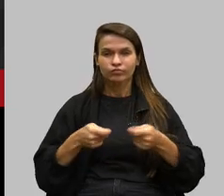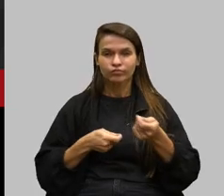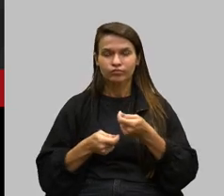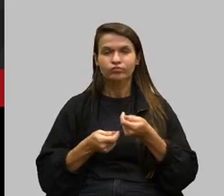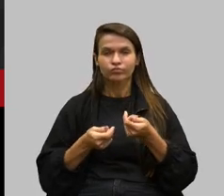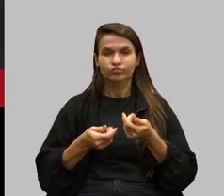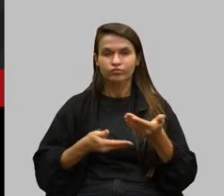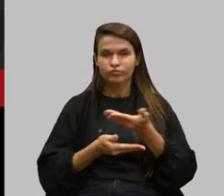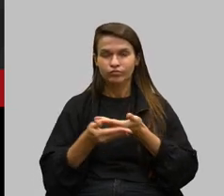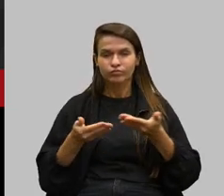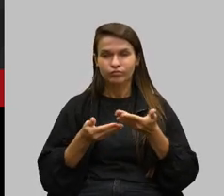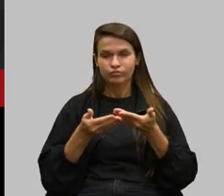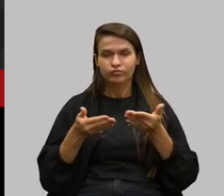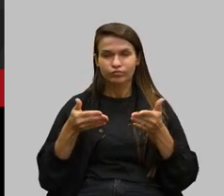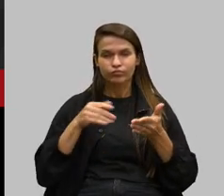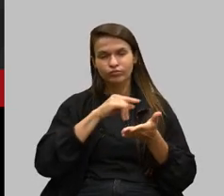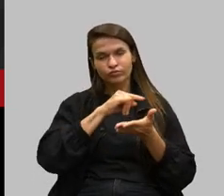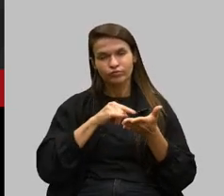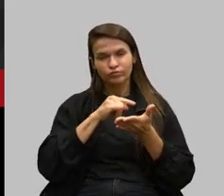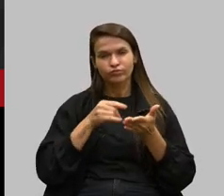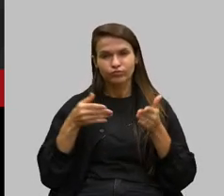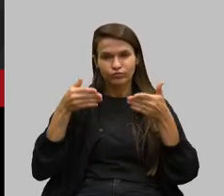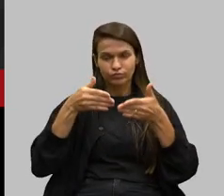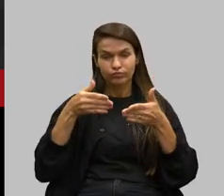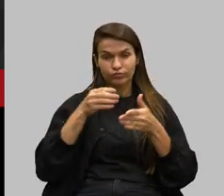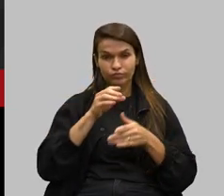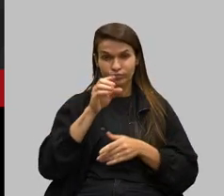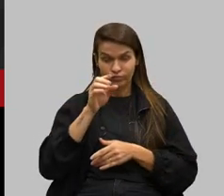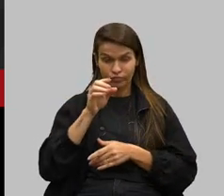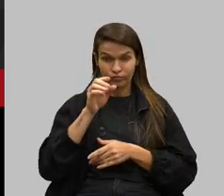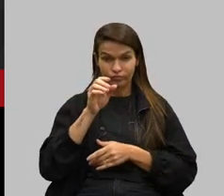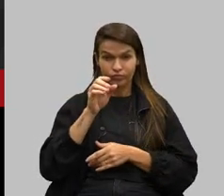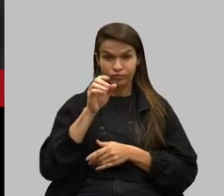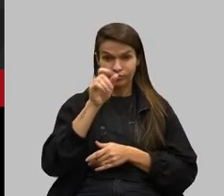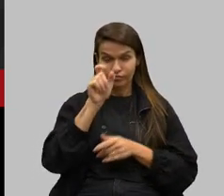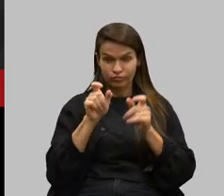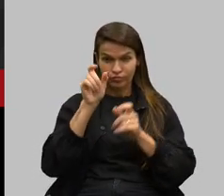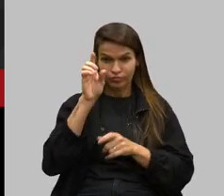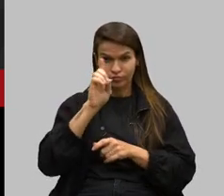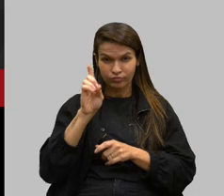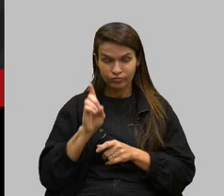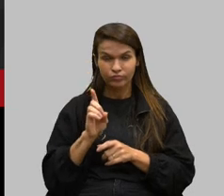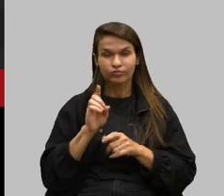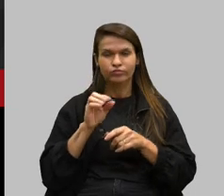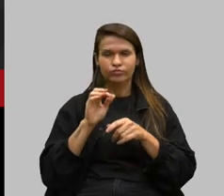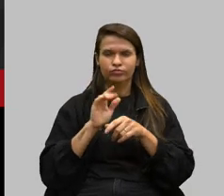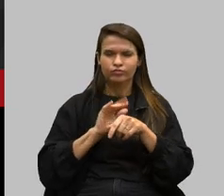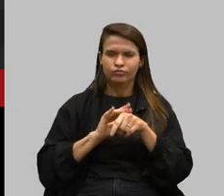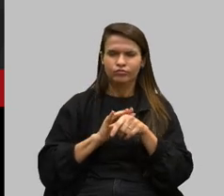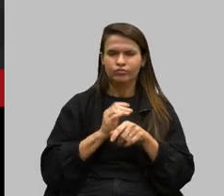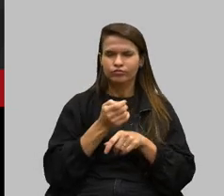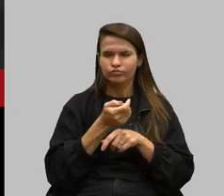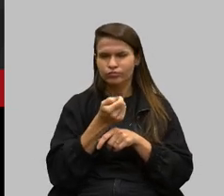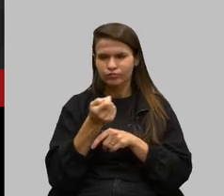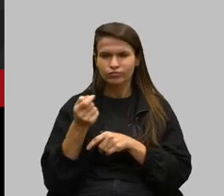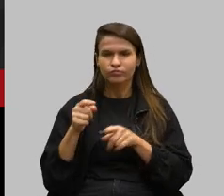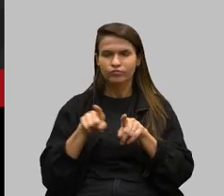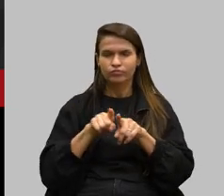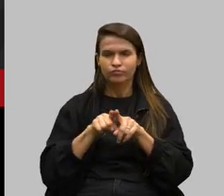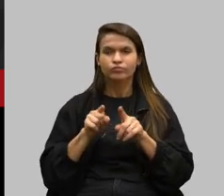voltadas à pessoas com deficiência doenças raras e entidades privadas com esta